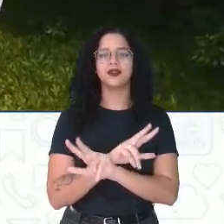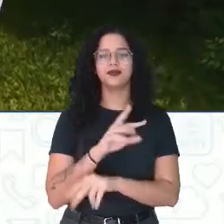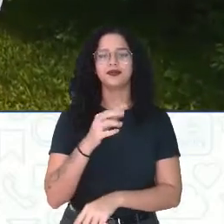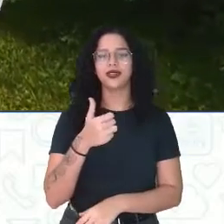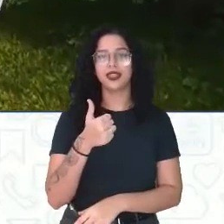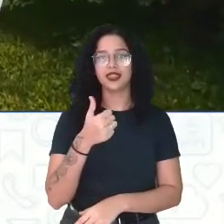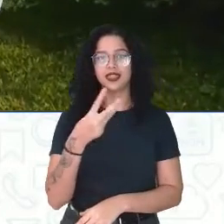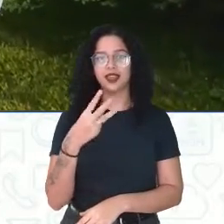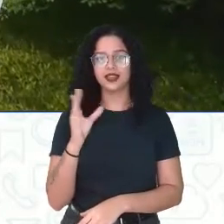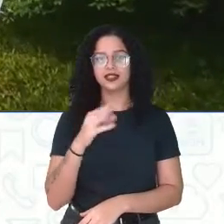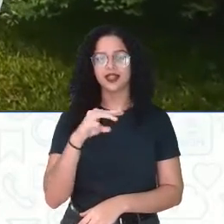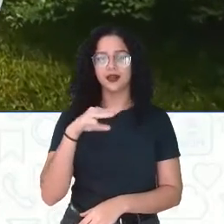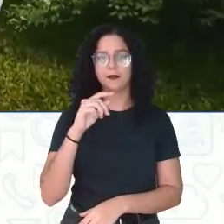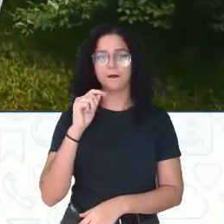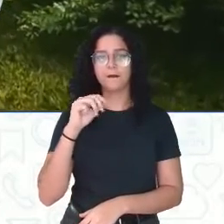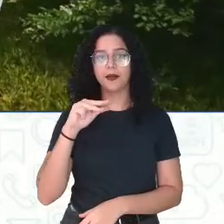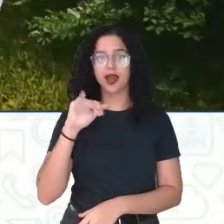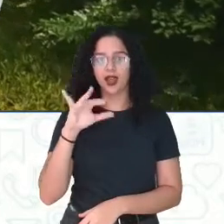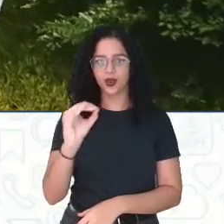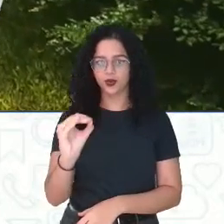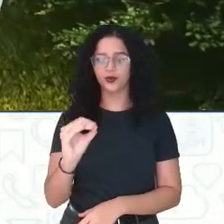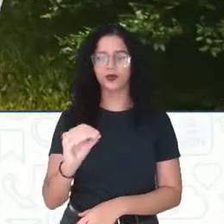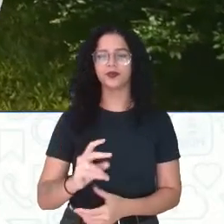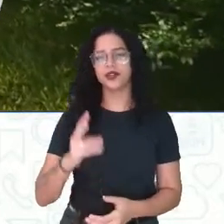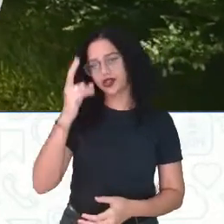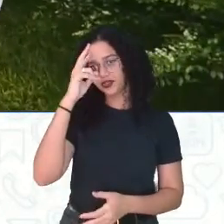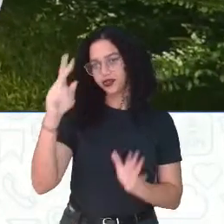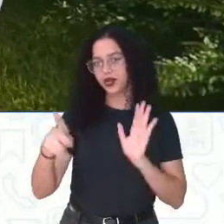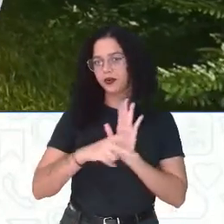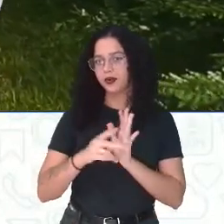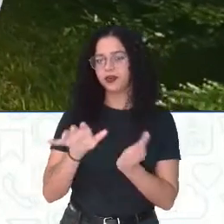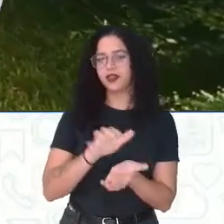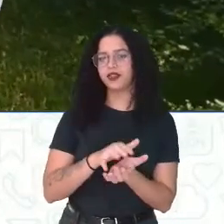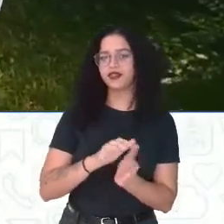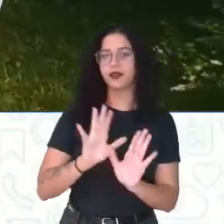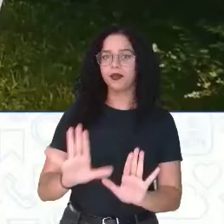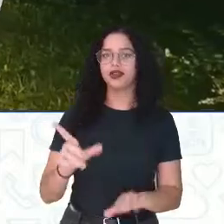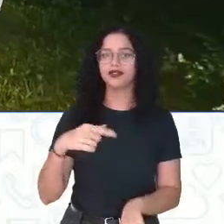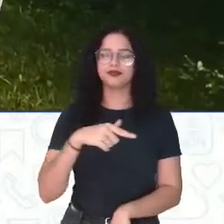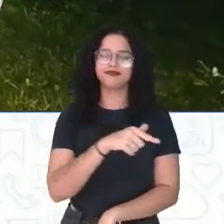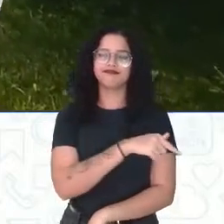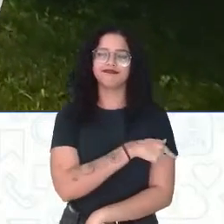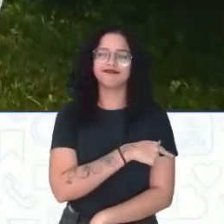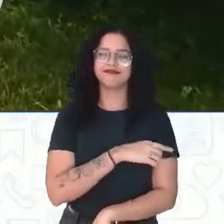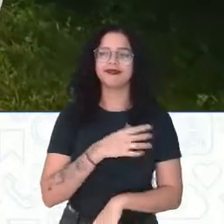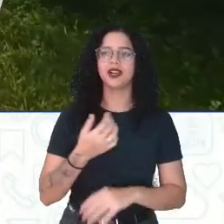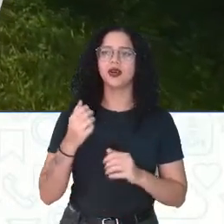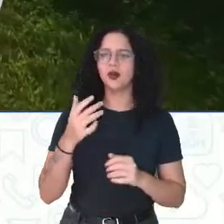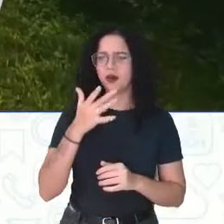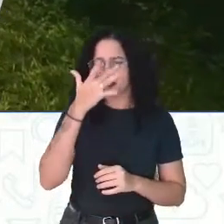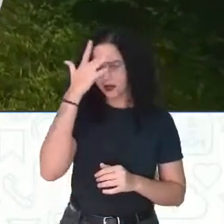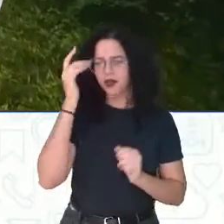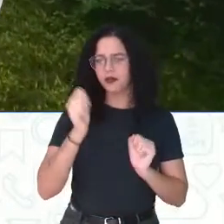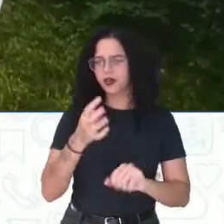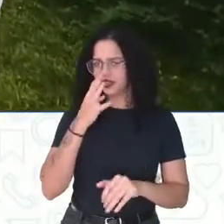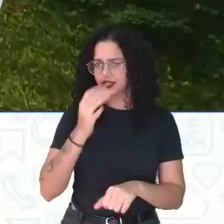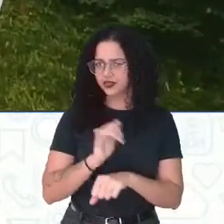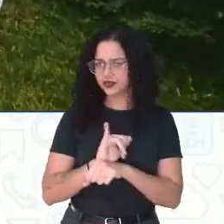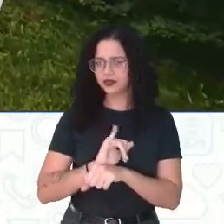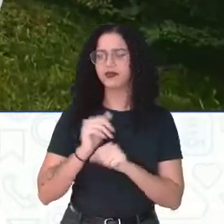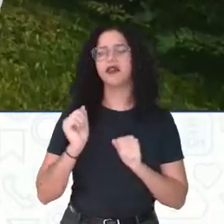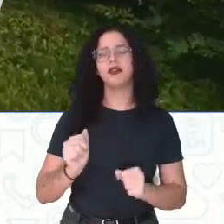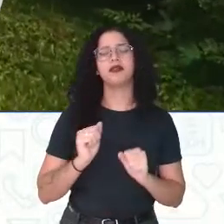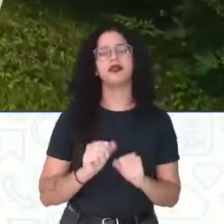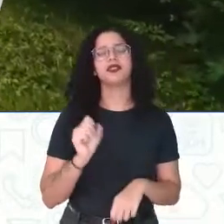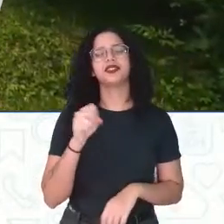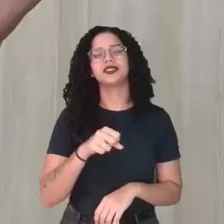professora? Qual é a disciplina? História do Recife, mas é para o 7º ano. Mas o pessoal pode assistir pelo YouTube, não pode? Pode sim. Pelo